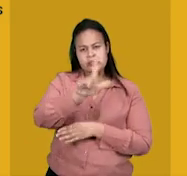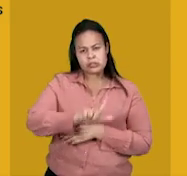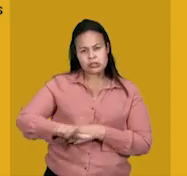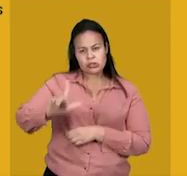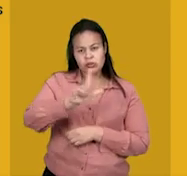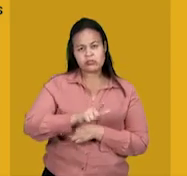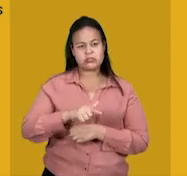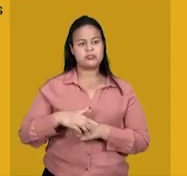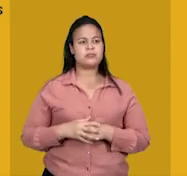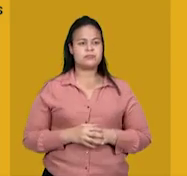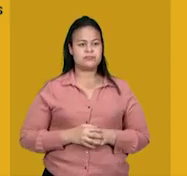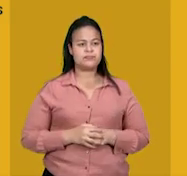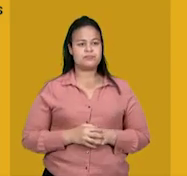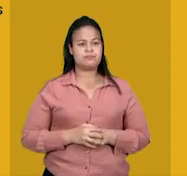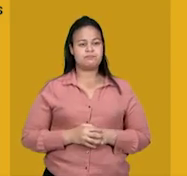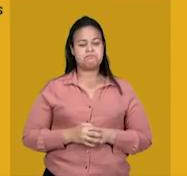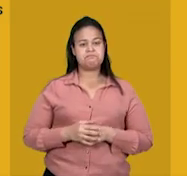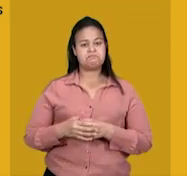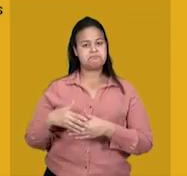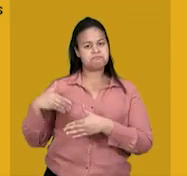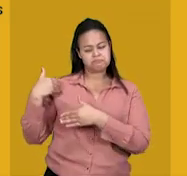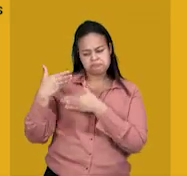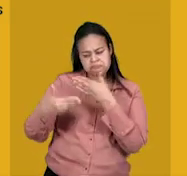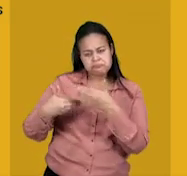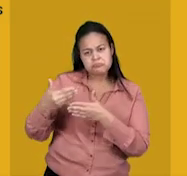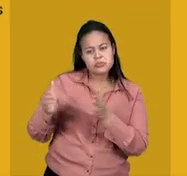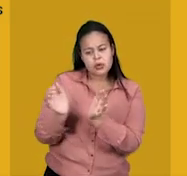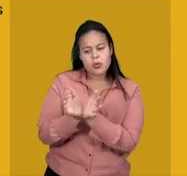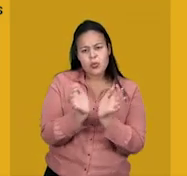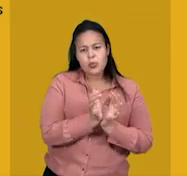contingencial processada em interações sociais,